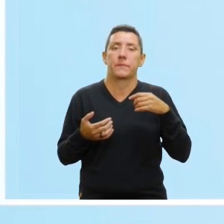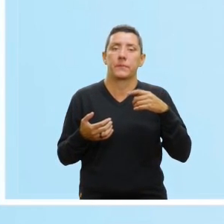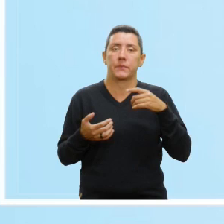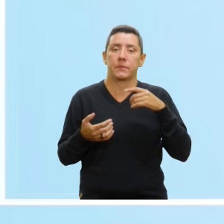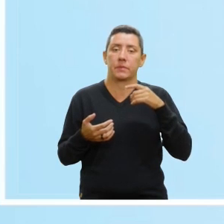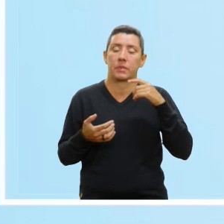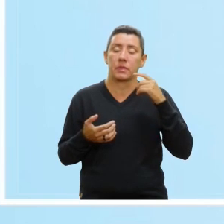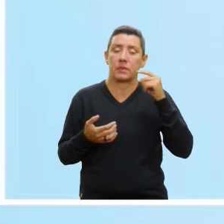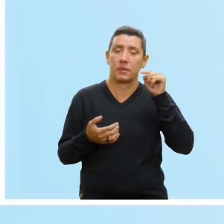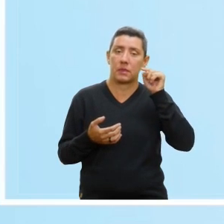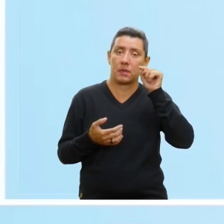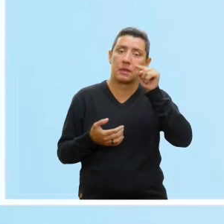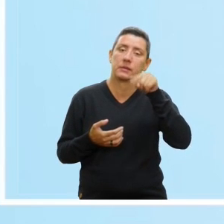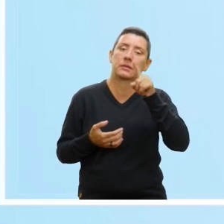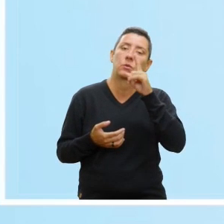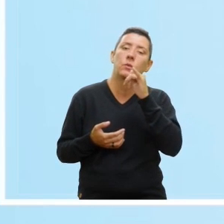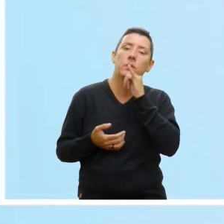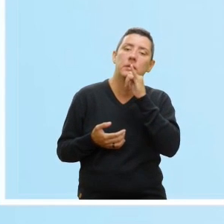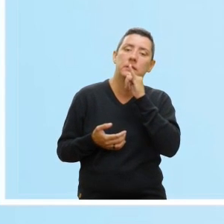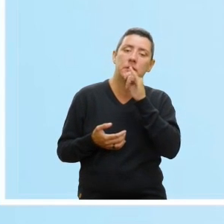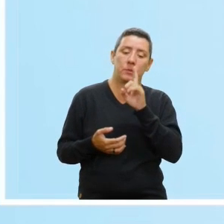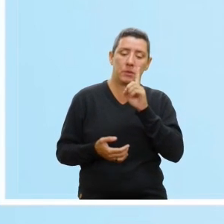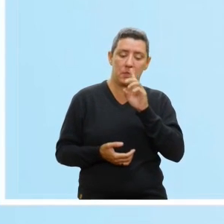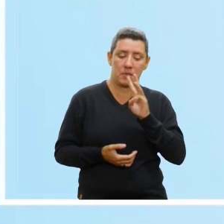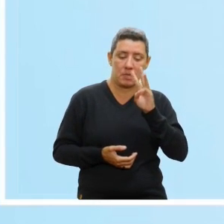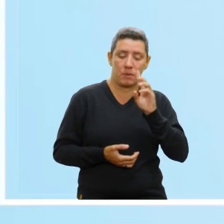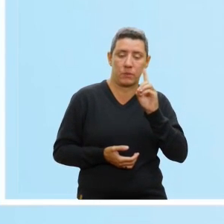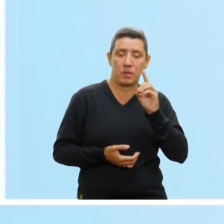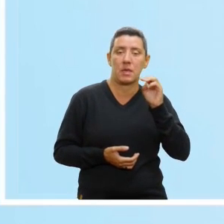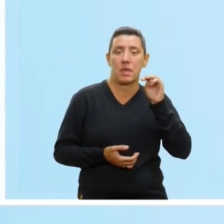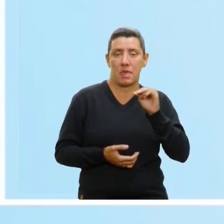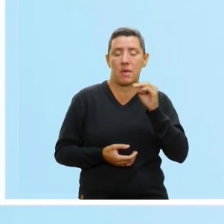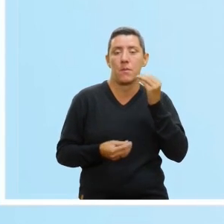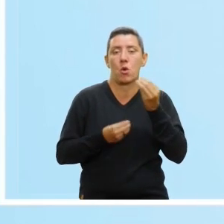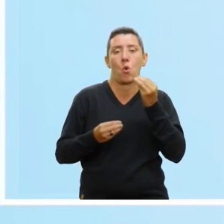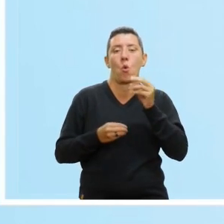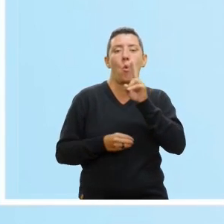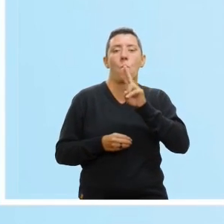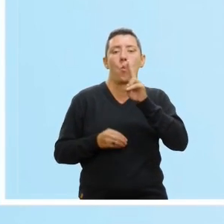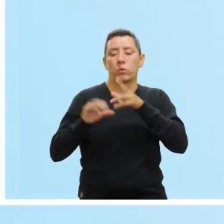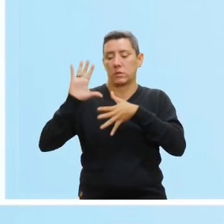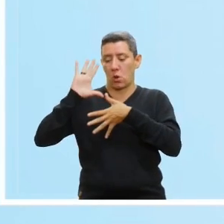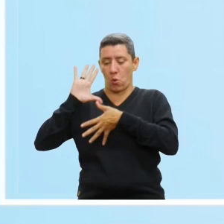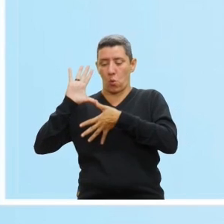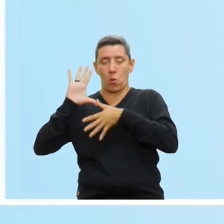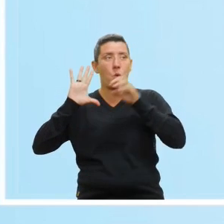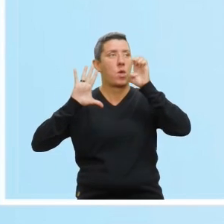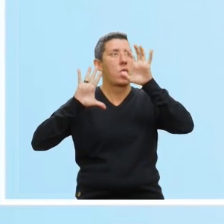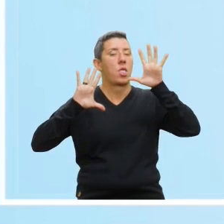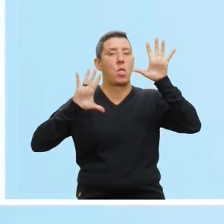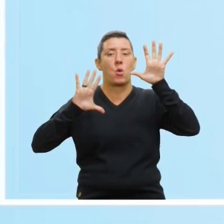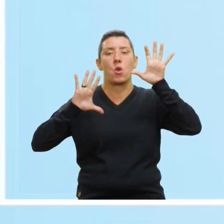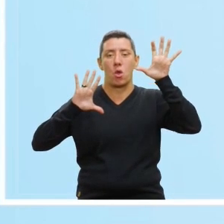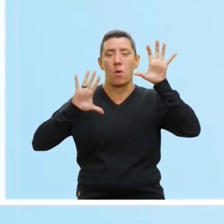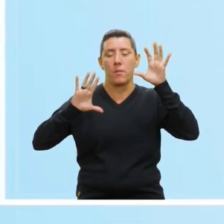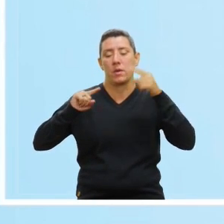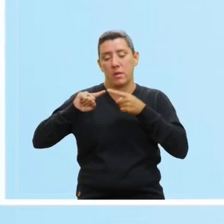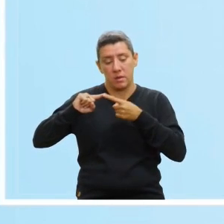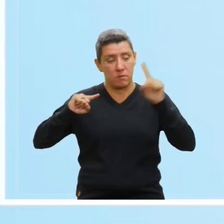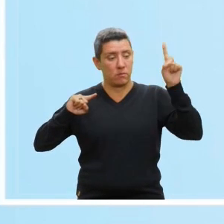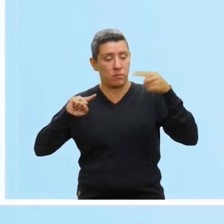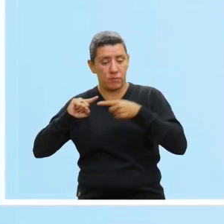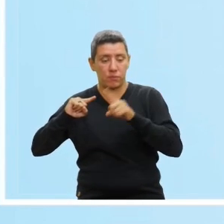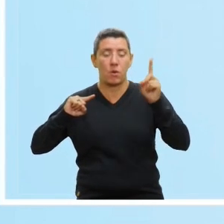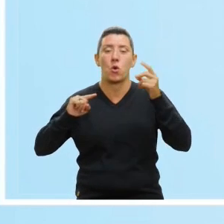esse é um bom exemplo de uso do DWDM entre continente. É uma tecnologia que sempre é usada para transmissão de